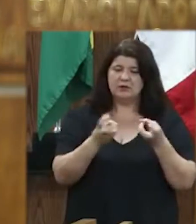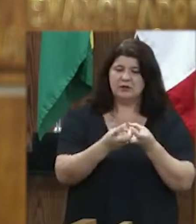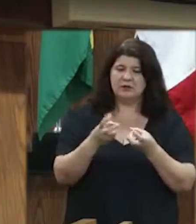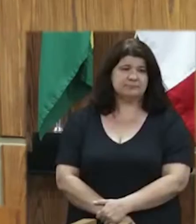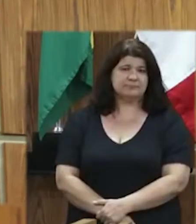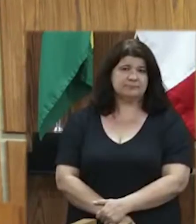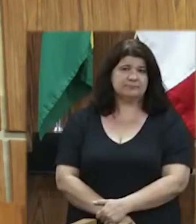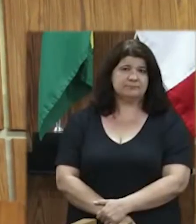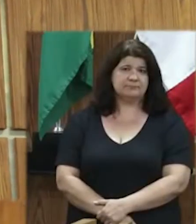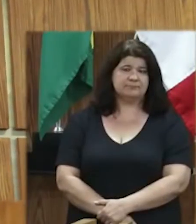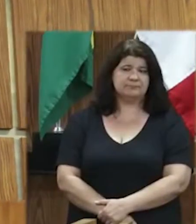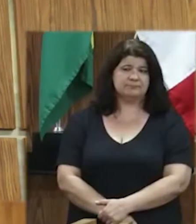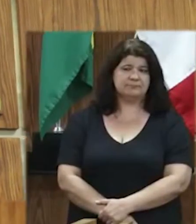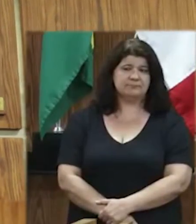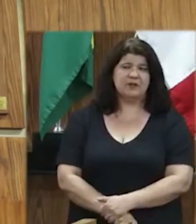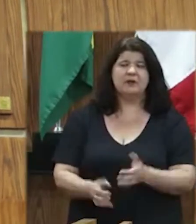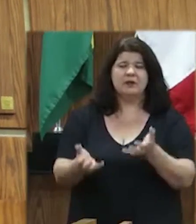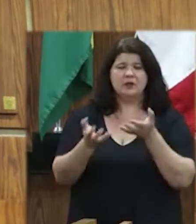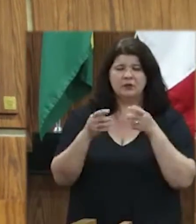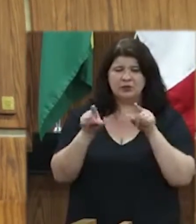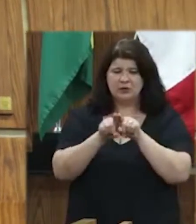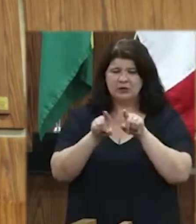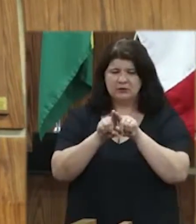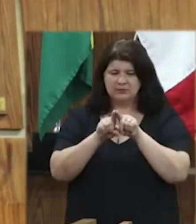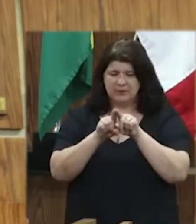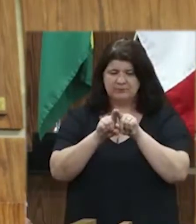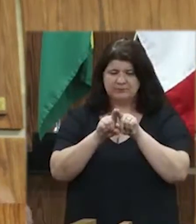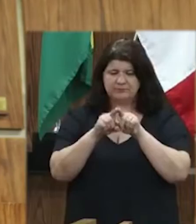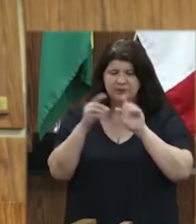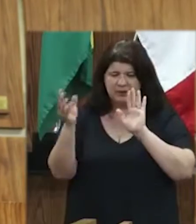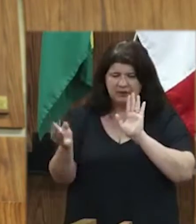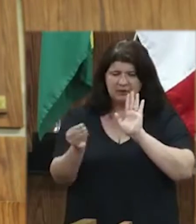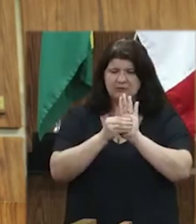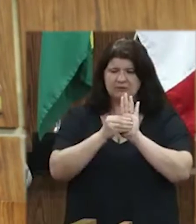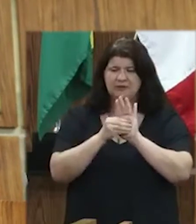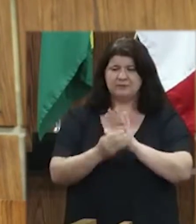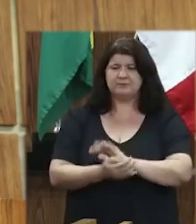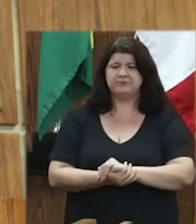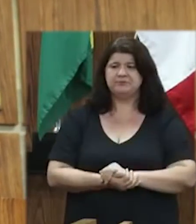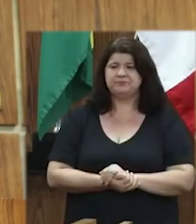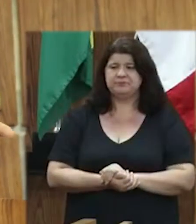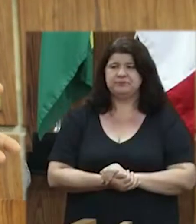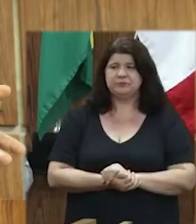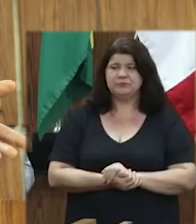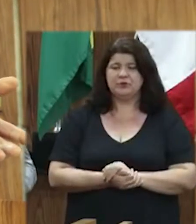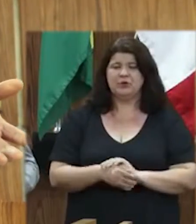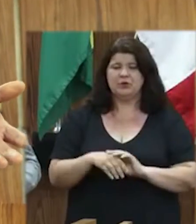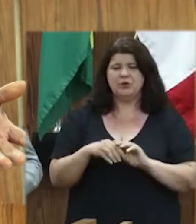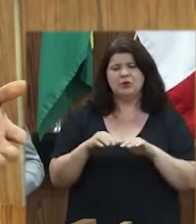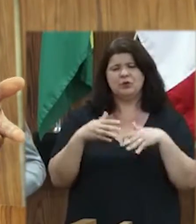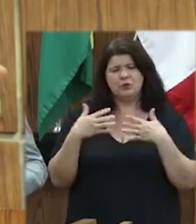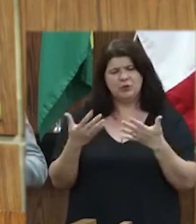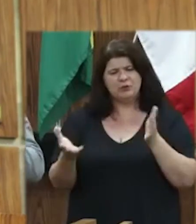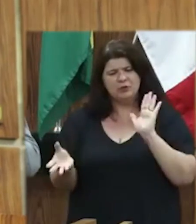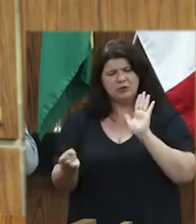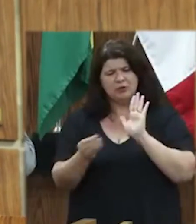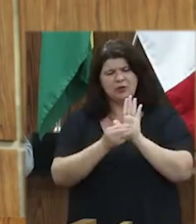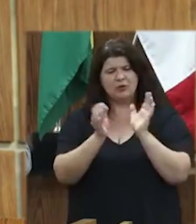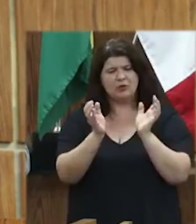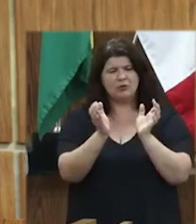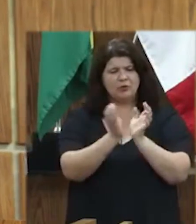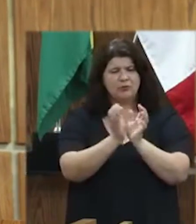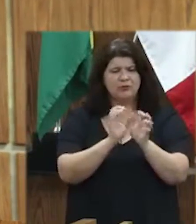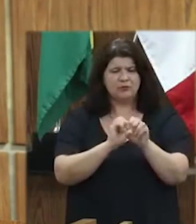vereador. Eu gostaria de acrescentar que quando eu incluí aqui a Comissão de